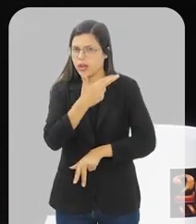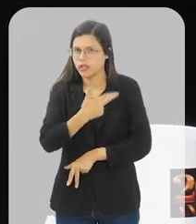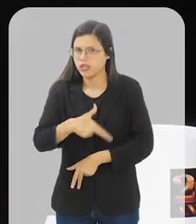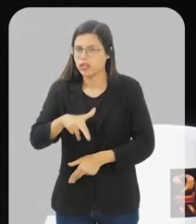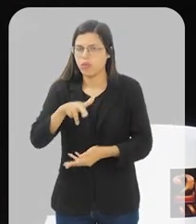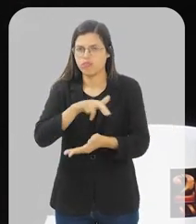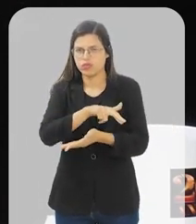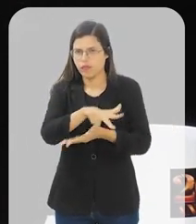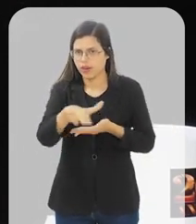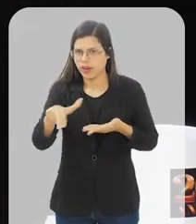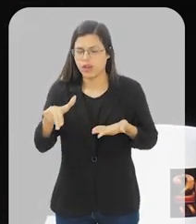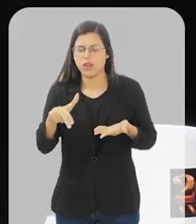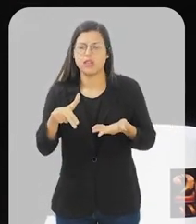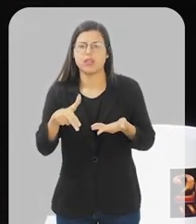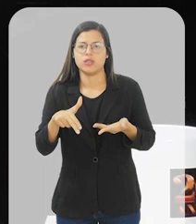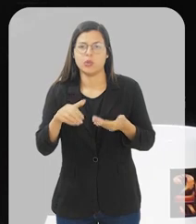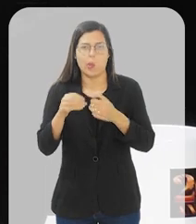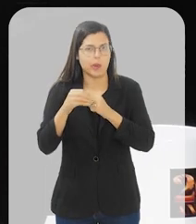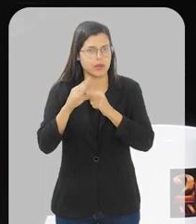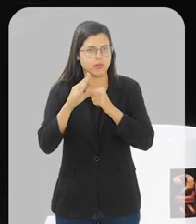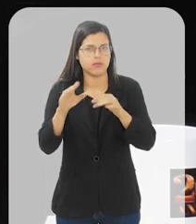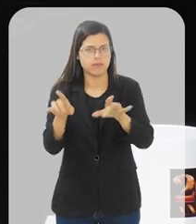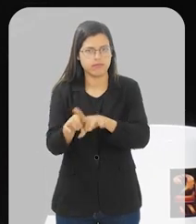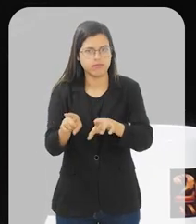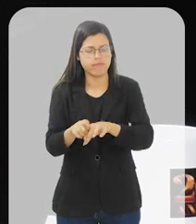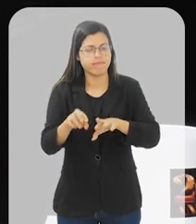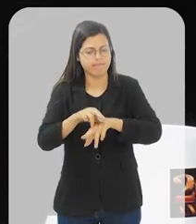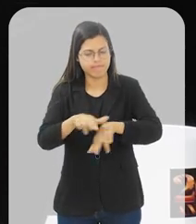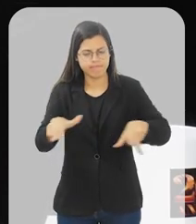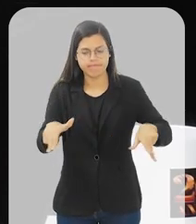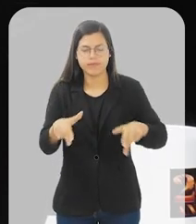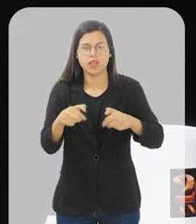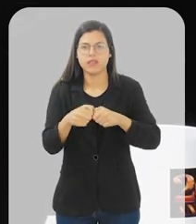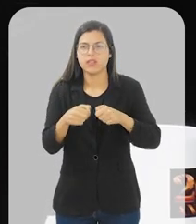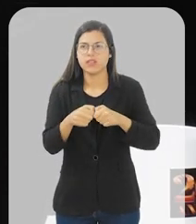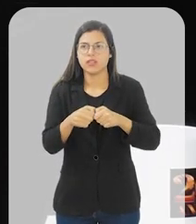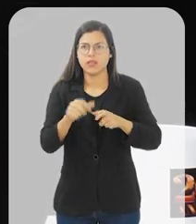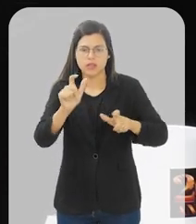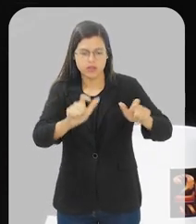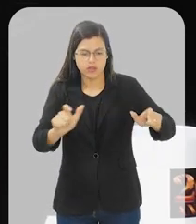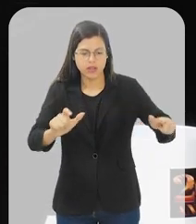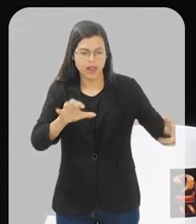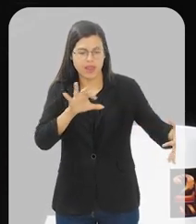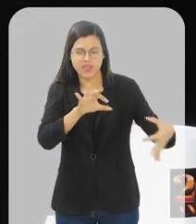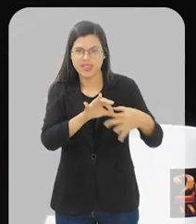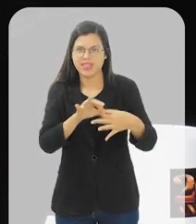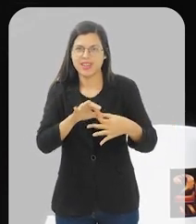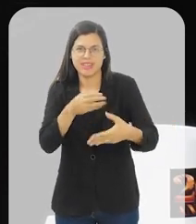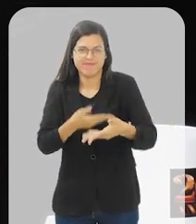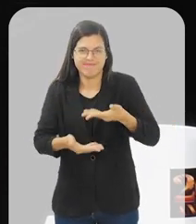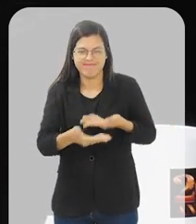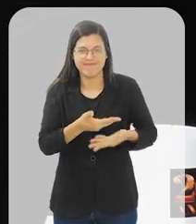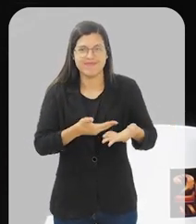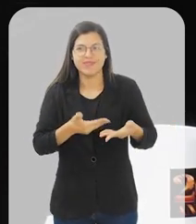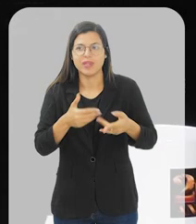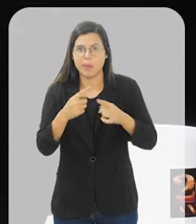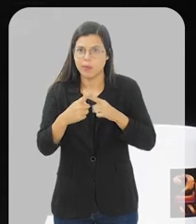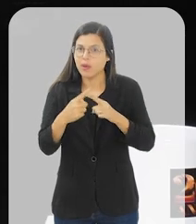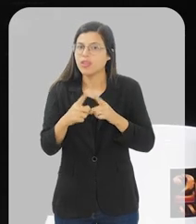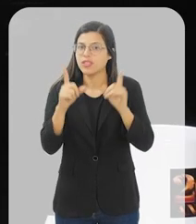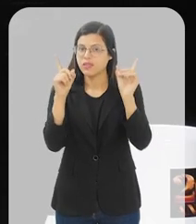diferentes, conhecimentos diferentes, enfim, fazer com que eles fiquem sempre em harmonia, porque é um barril de